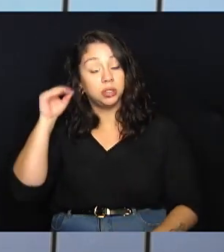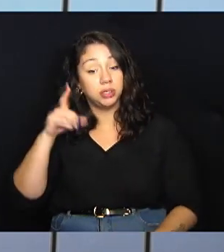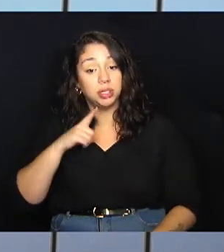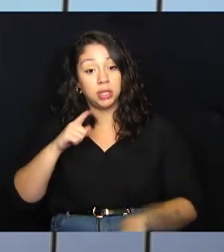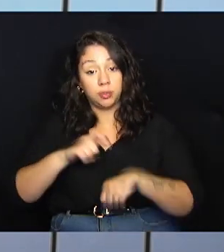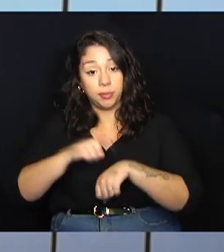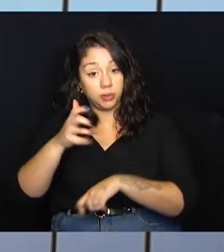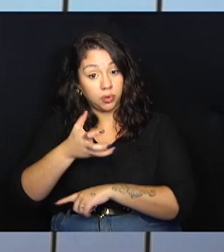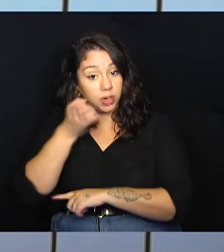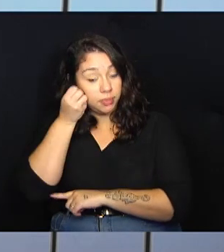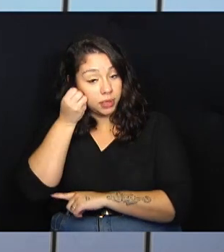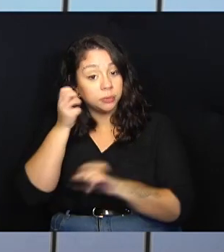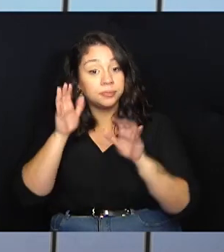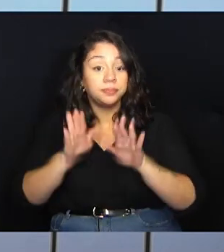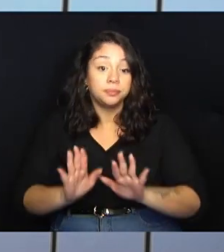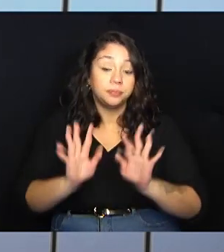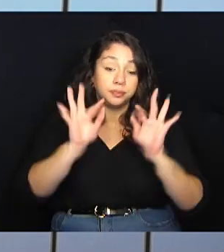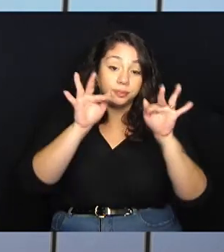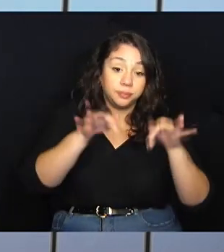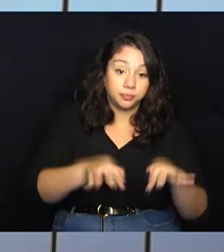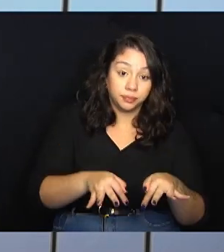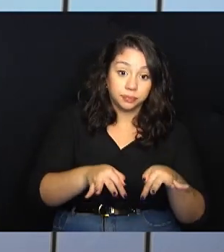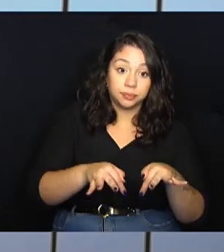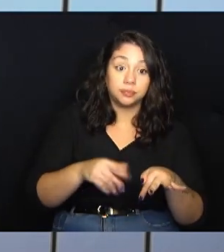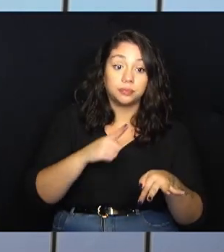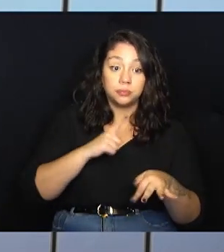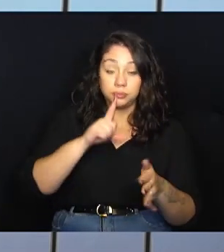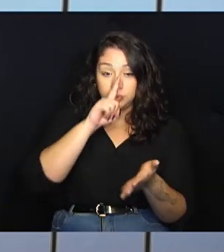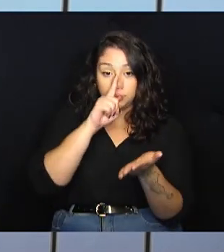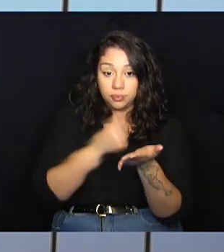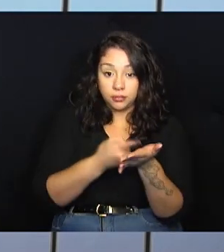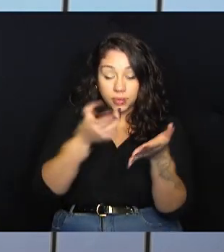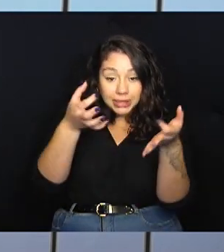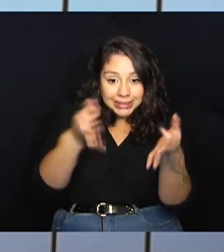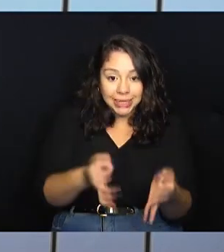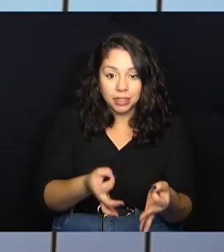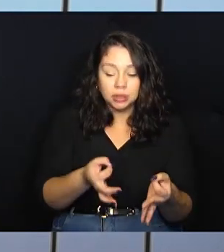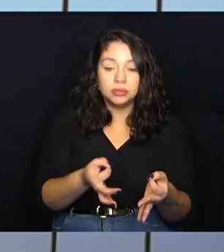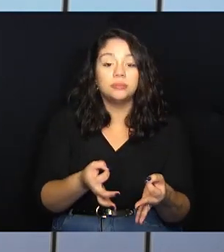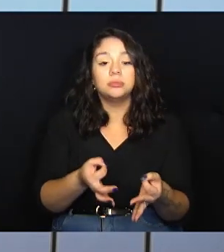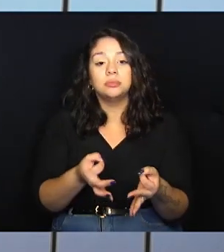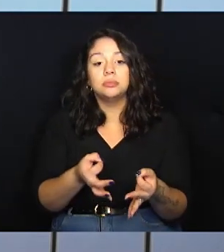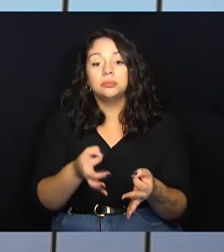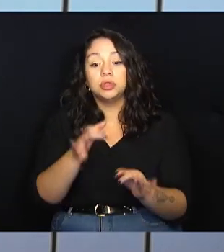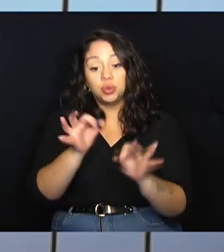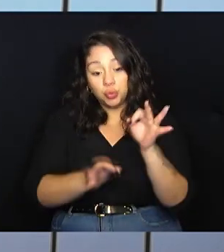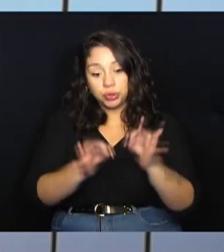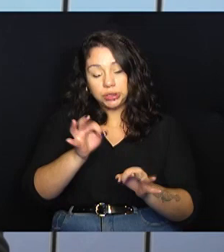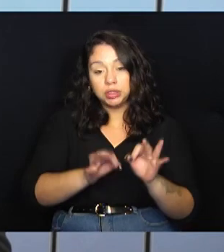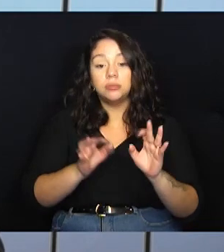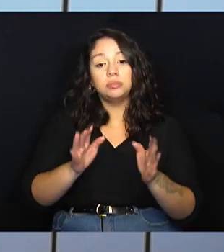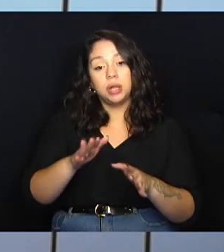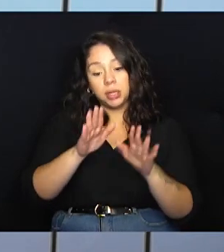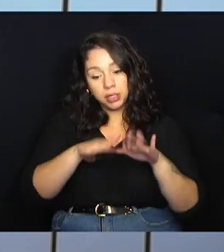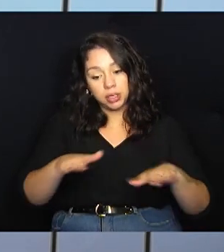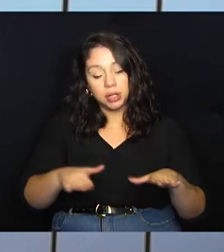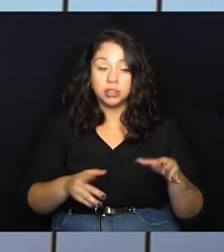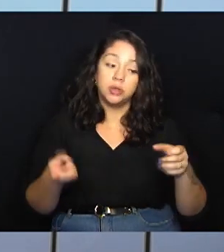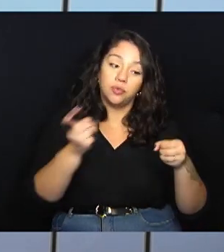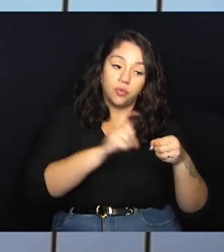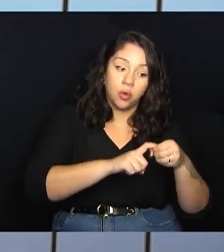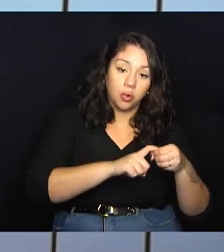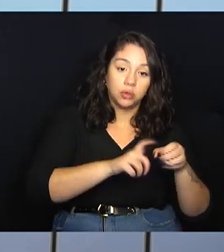acolhimento. Mas ao final, quando sai a decisão judicial, a criança vai ser entregue para a sua família